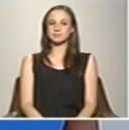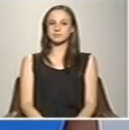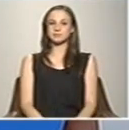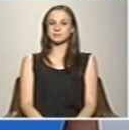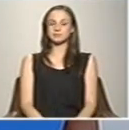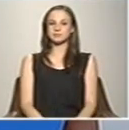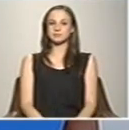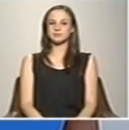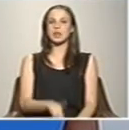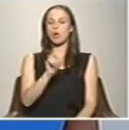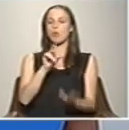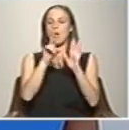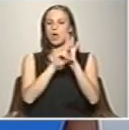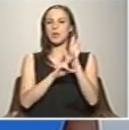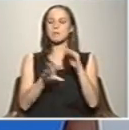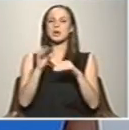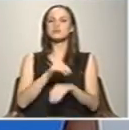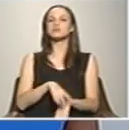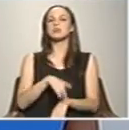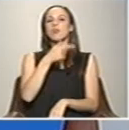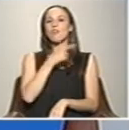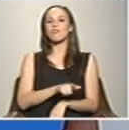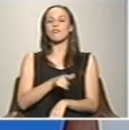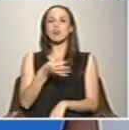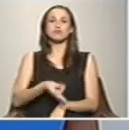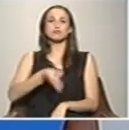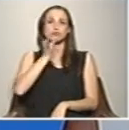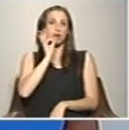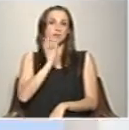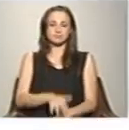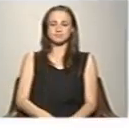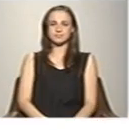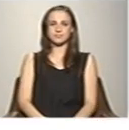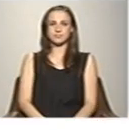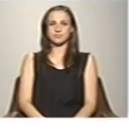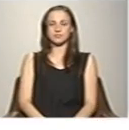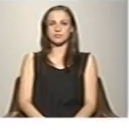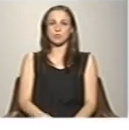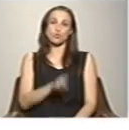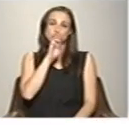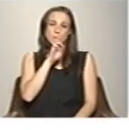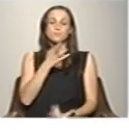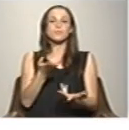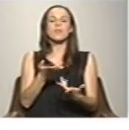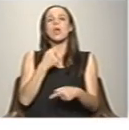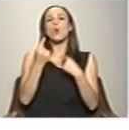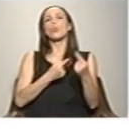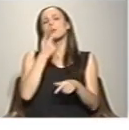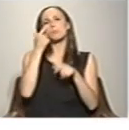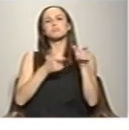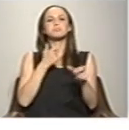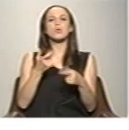há outras regras, que é o café, o chá. Eu ponho para certas pessoas, porque há algumas pessoas que realmente são